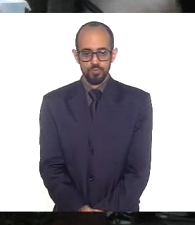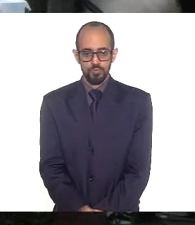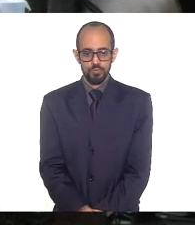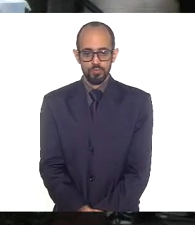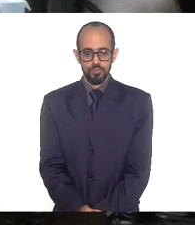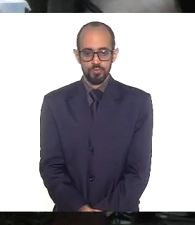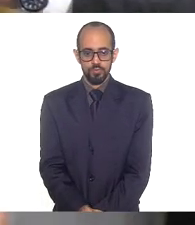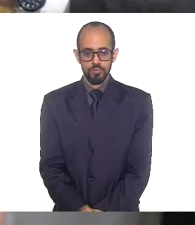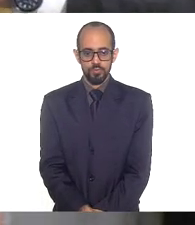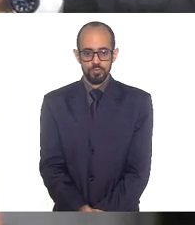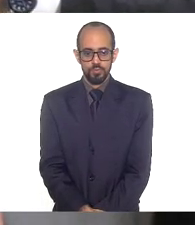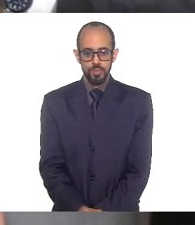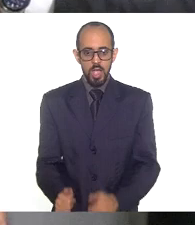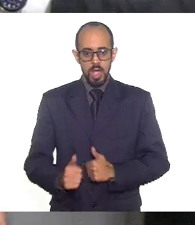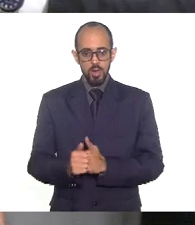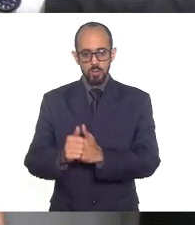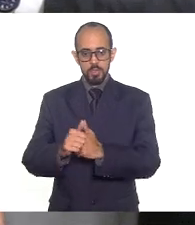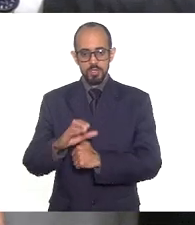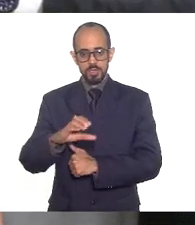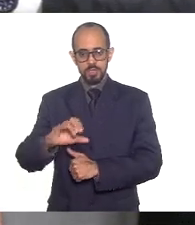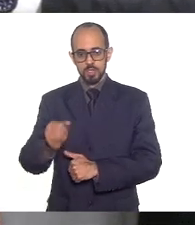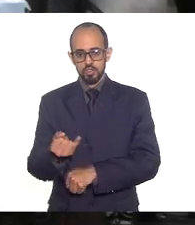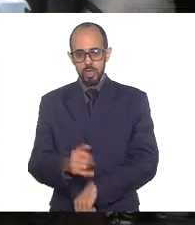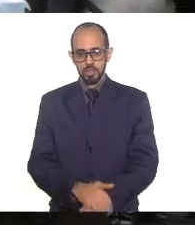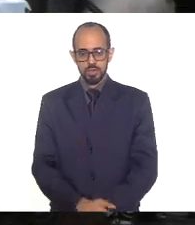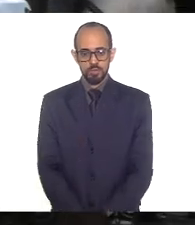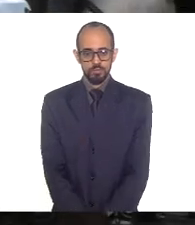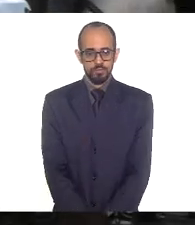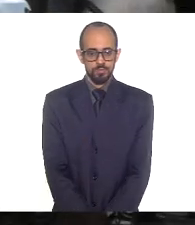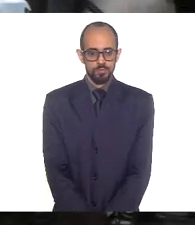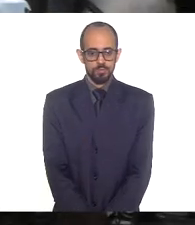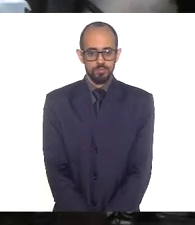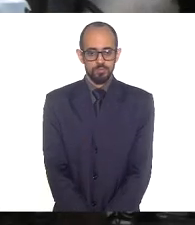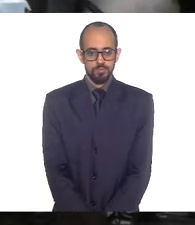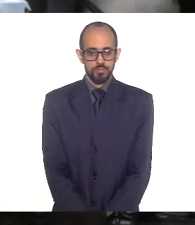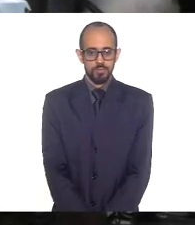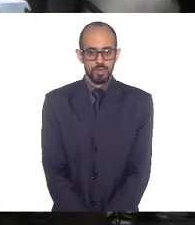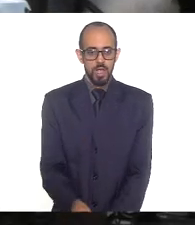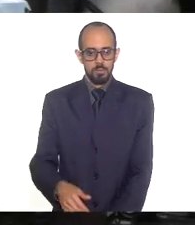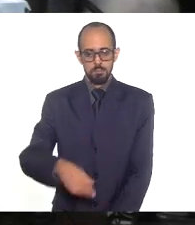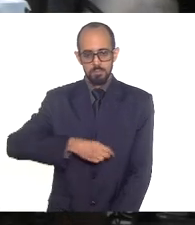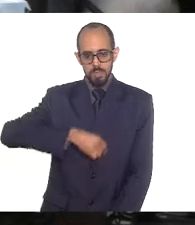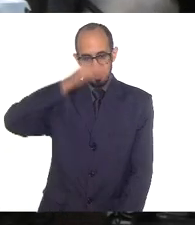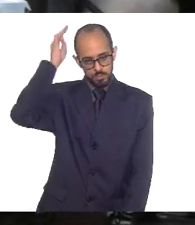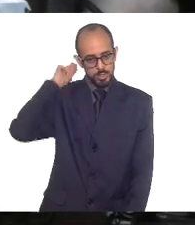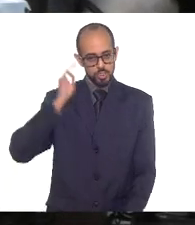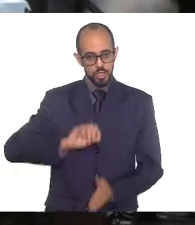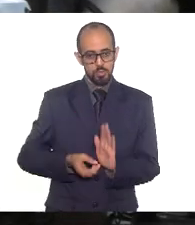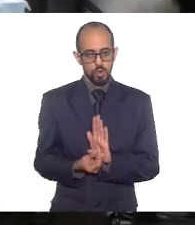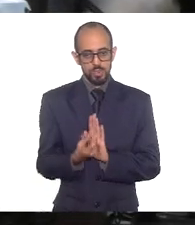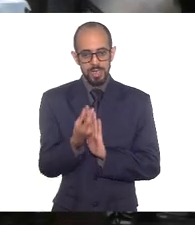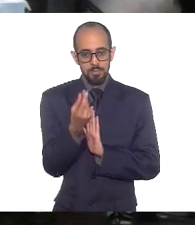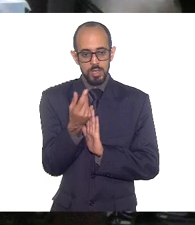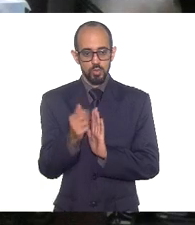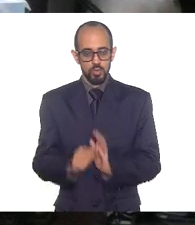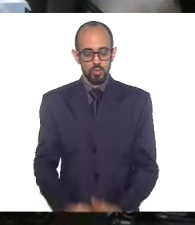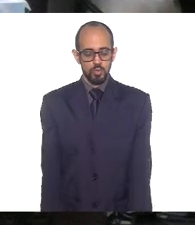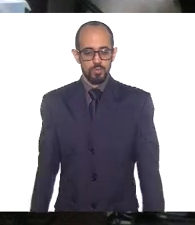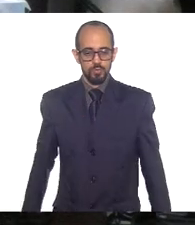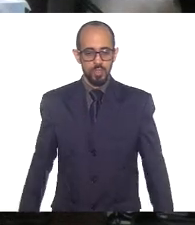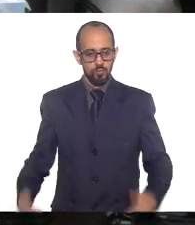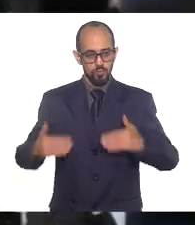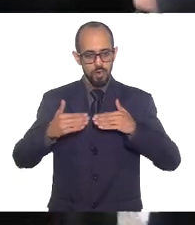quem acompanha ccj Pois é só que a missão de orçamento Deputado Márcio Pacheco o